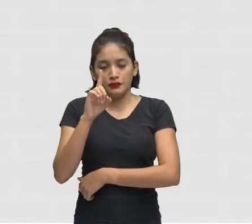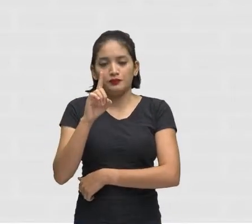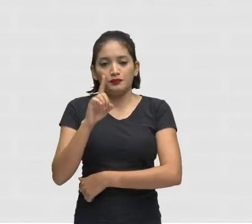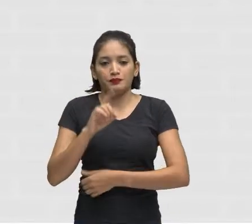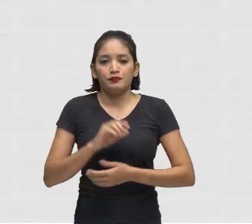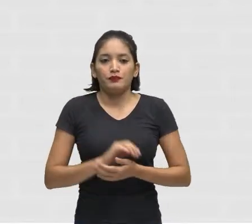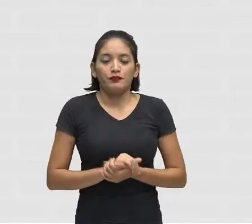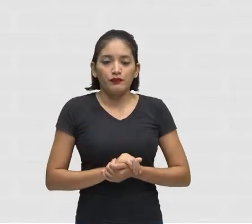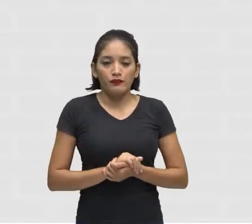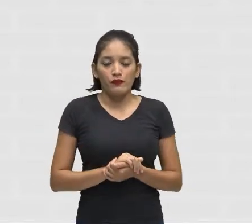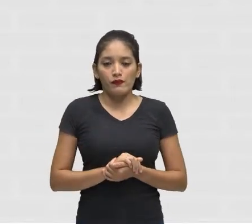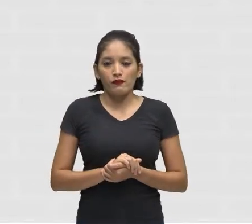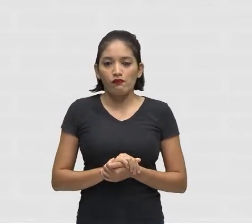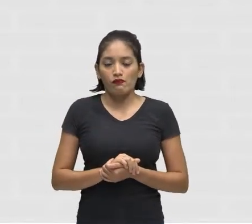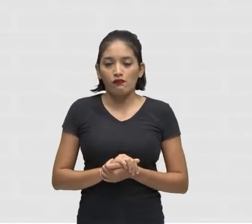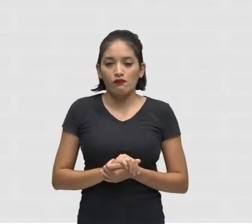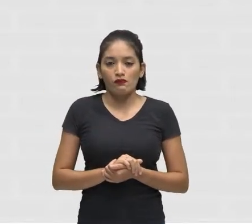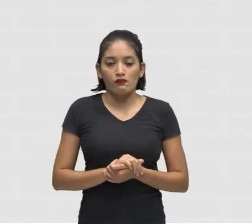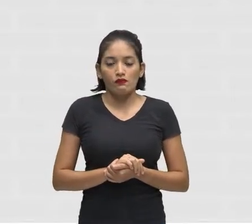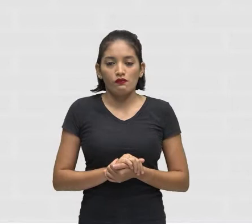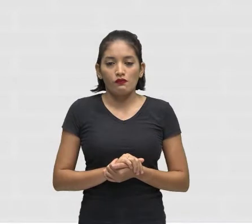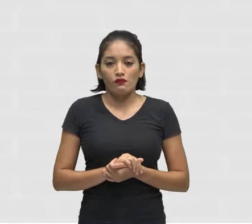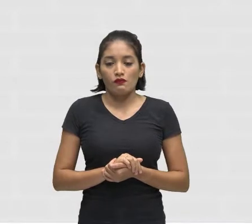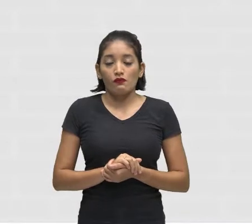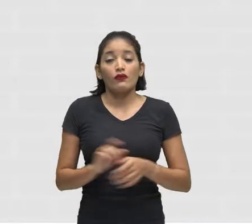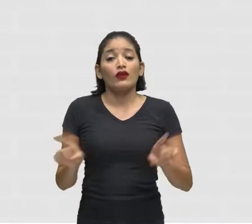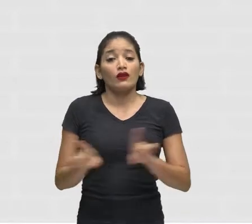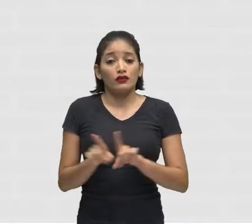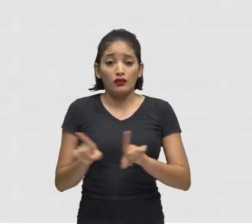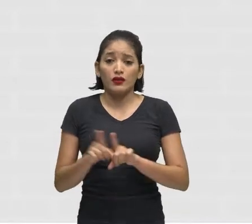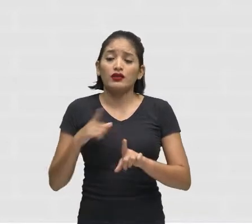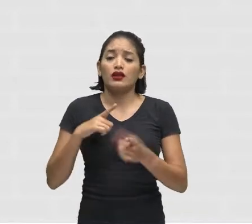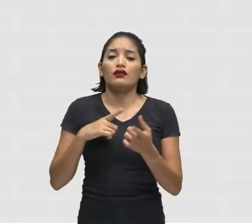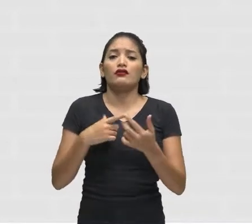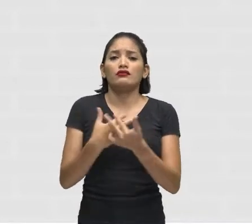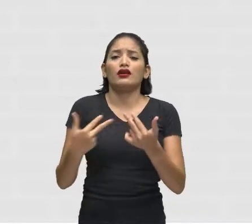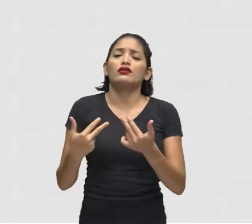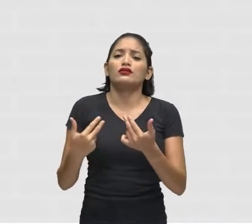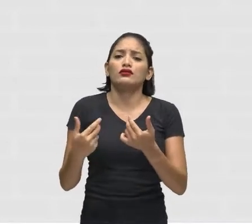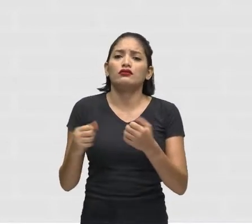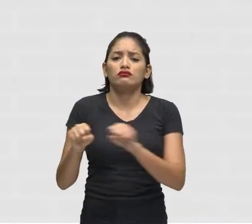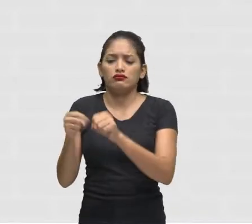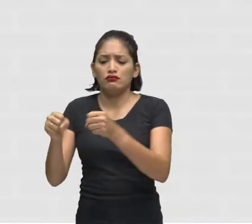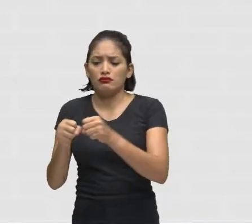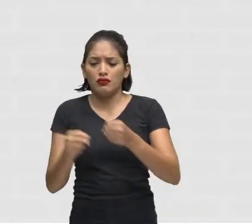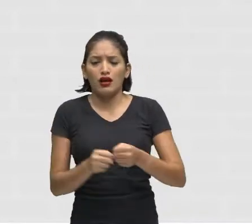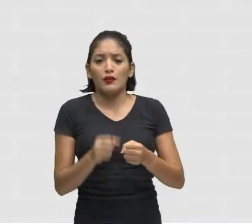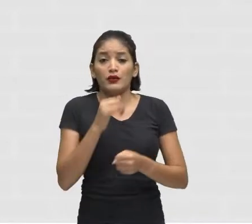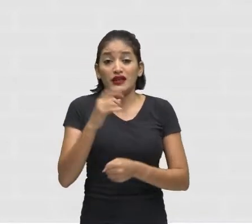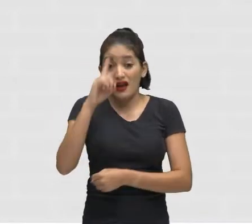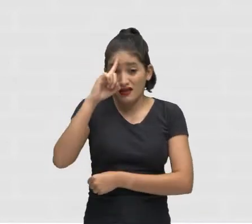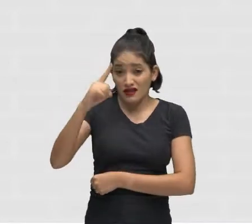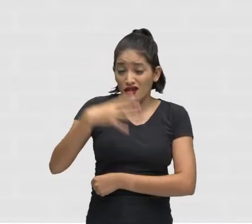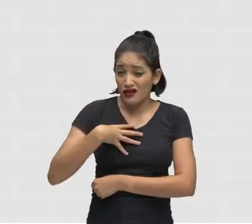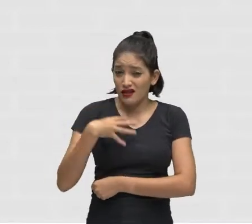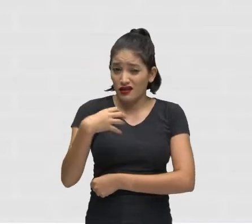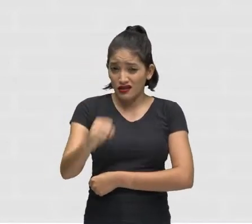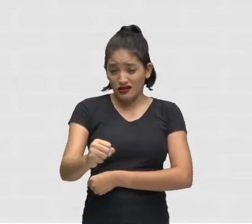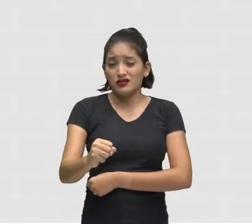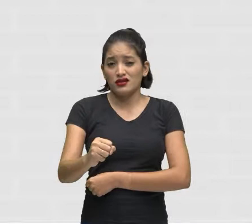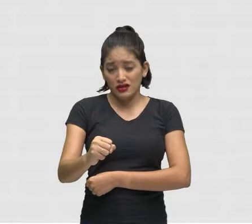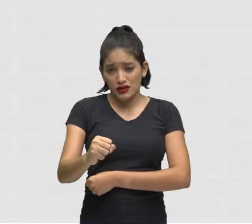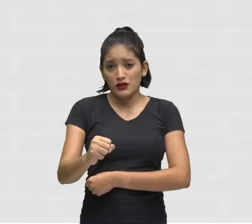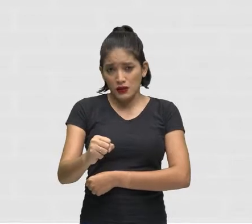né? Já trouxe consigo algumas desconstruções. A ideia do suicídio, por exemplo, quando se falava